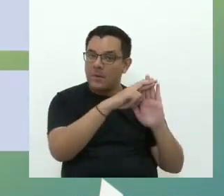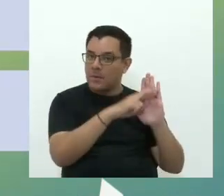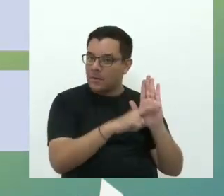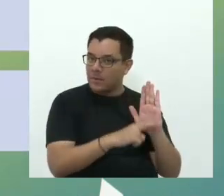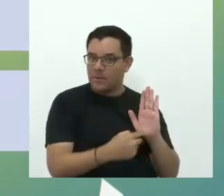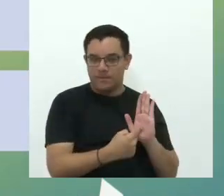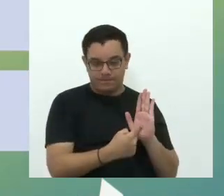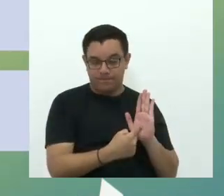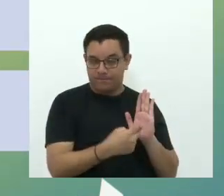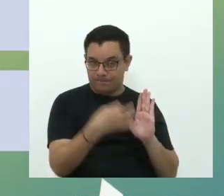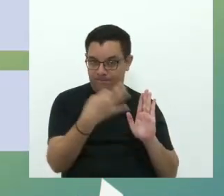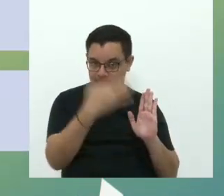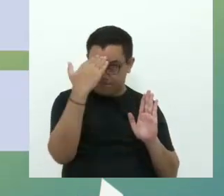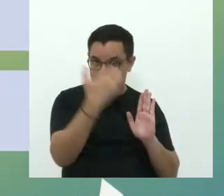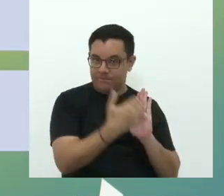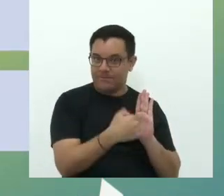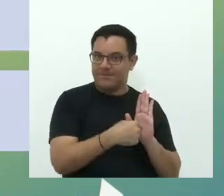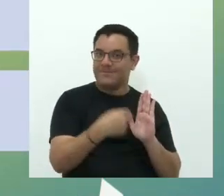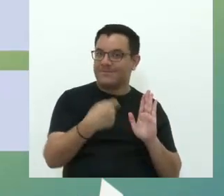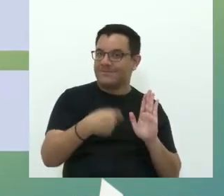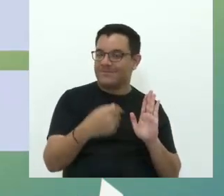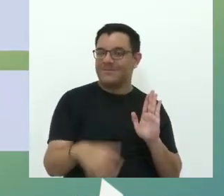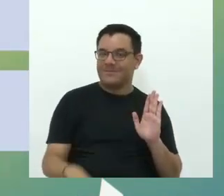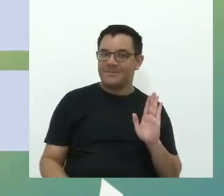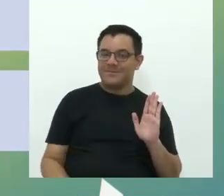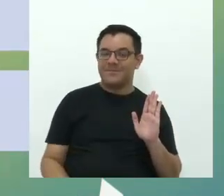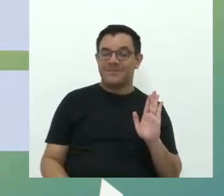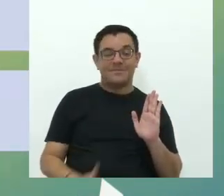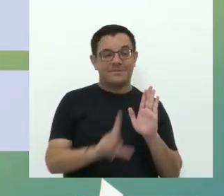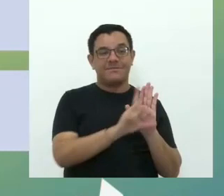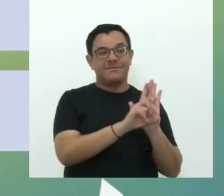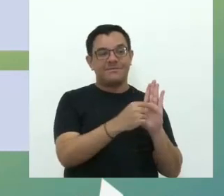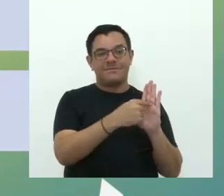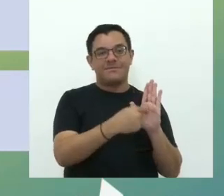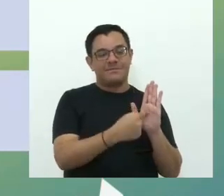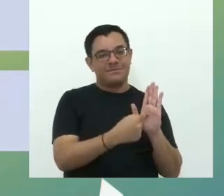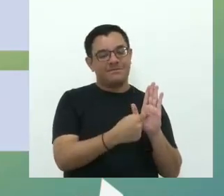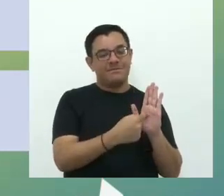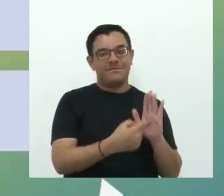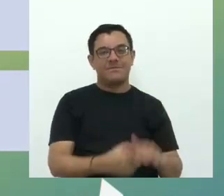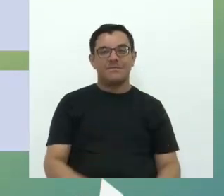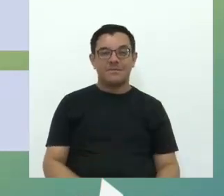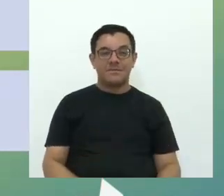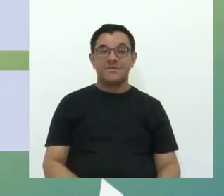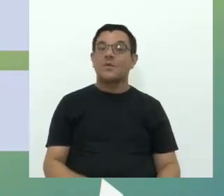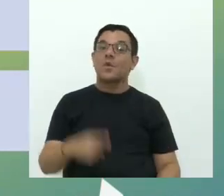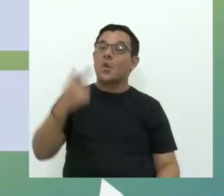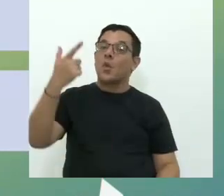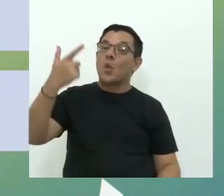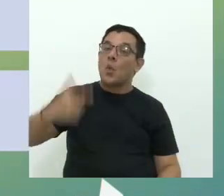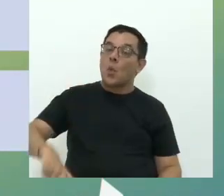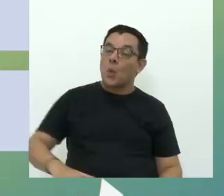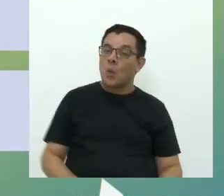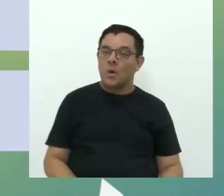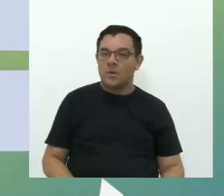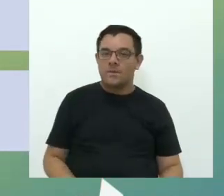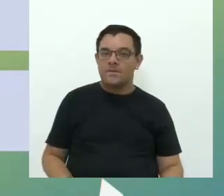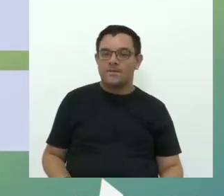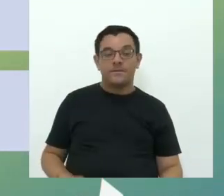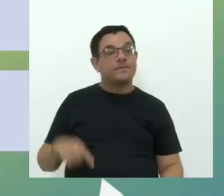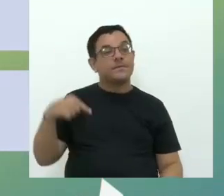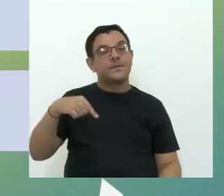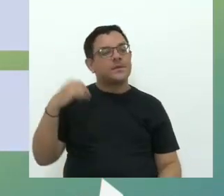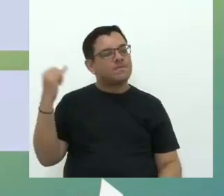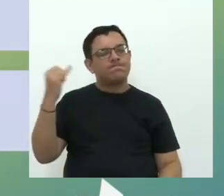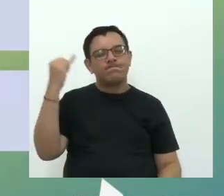jogo Tem que perder dentro desse quadro de legalidade e ainda aqui é